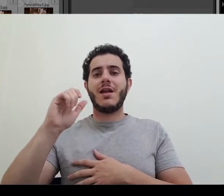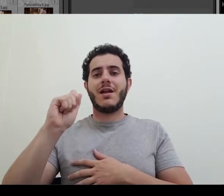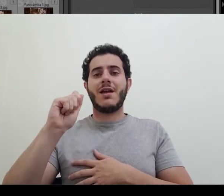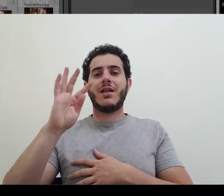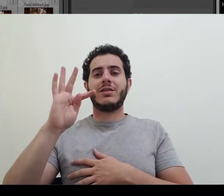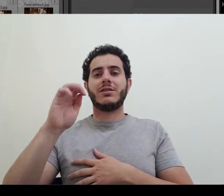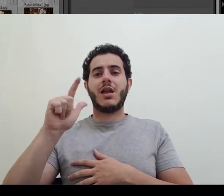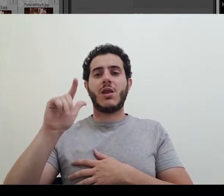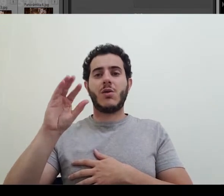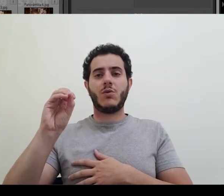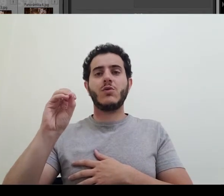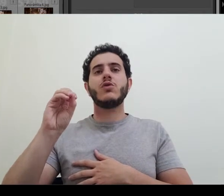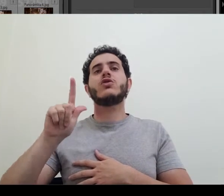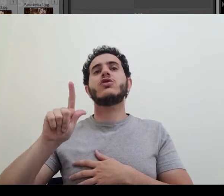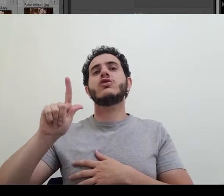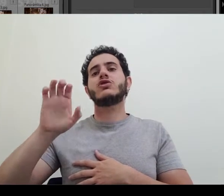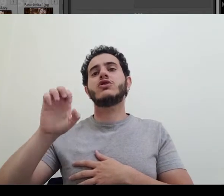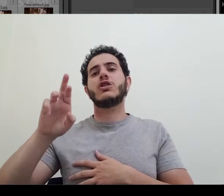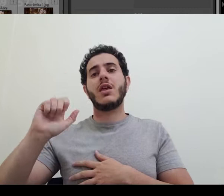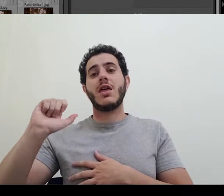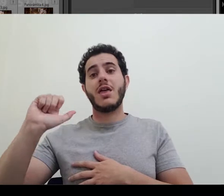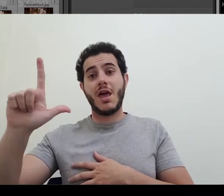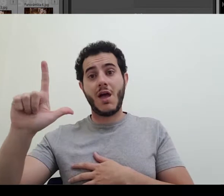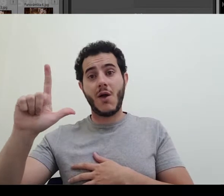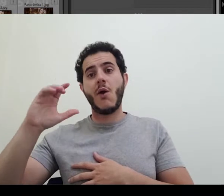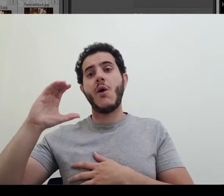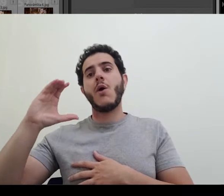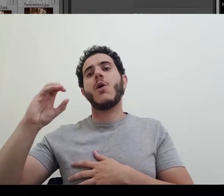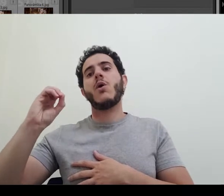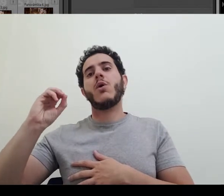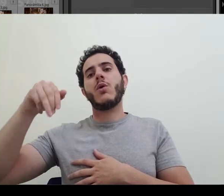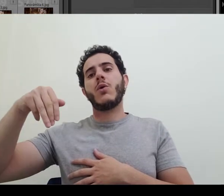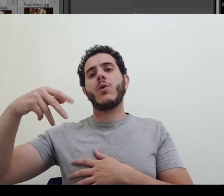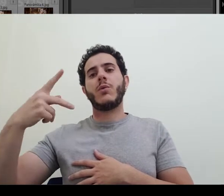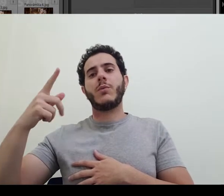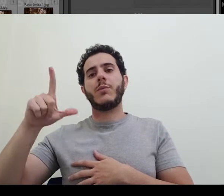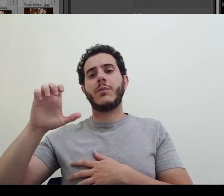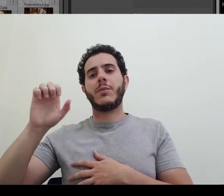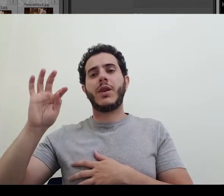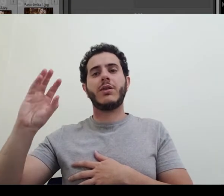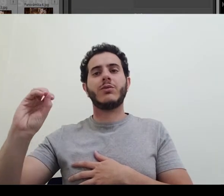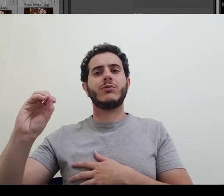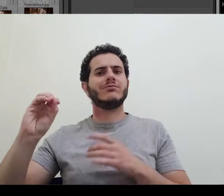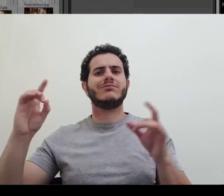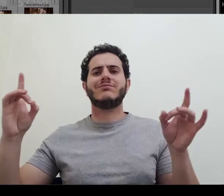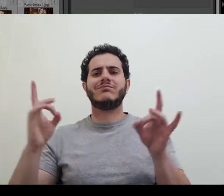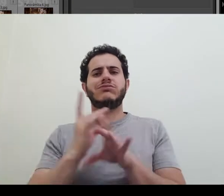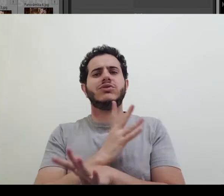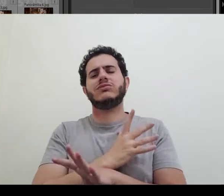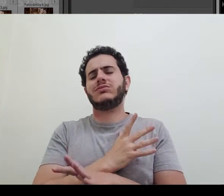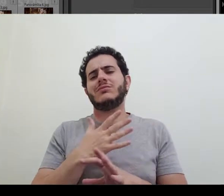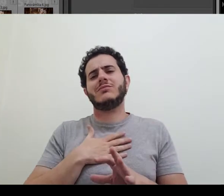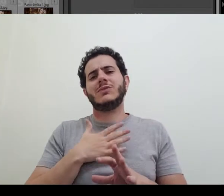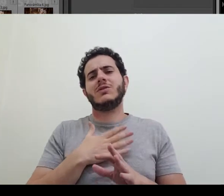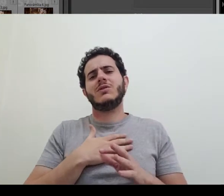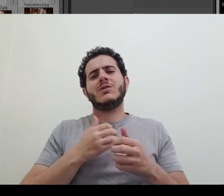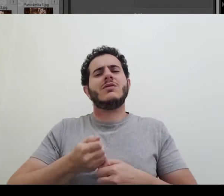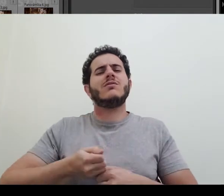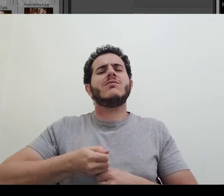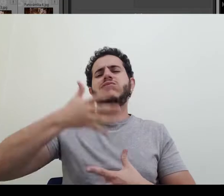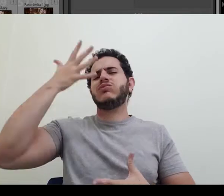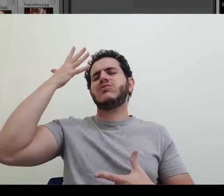fotos organizados aqui. Esse aqui é o meu super banco de dados, né? Meu banco de imagens. Aqui tem anos e anos de fotografia aqui